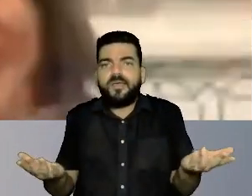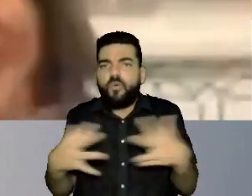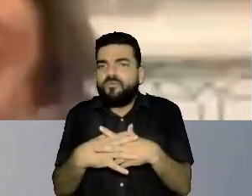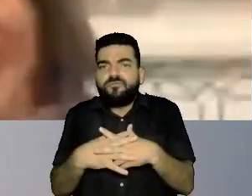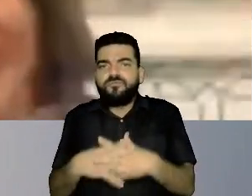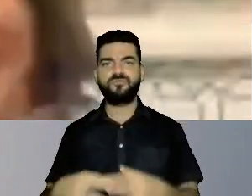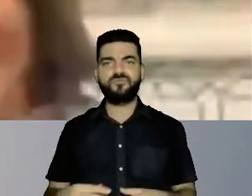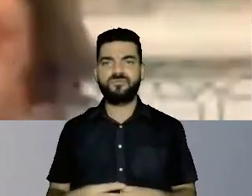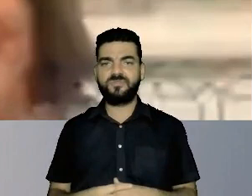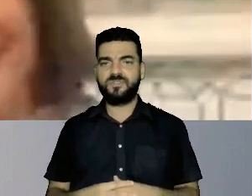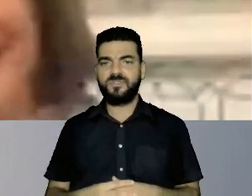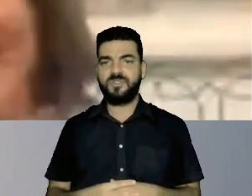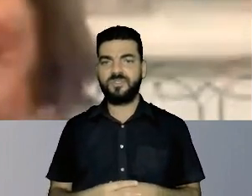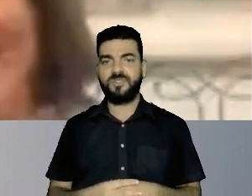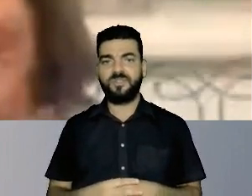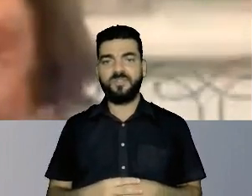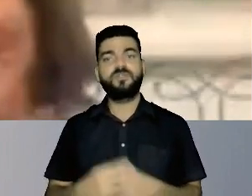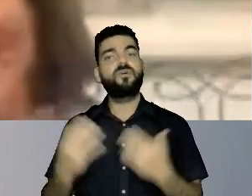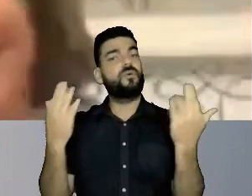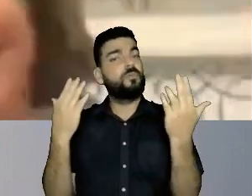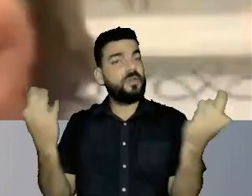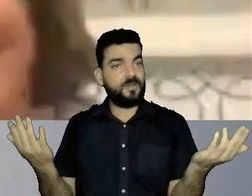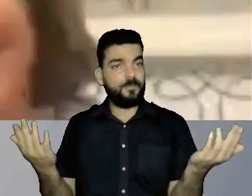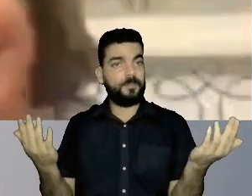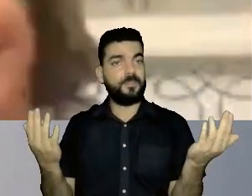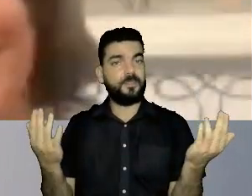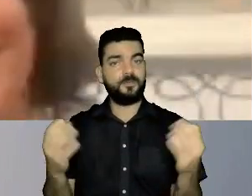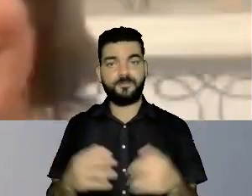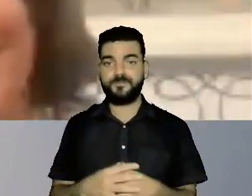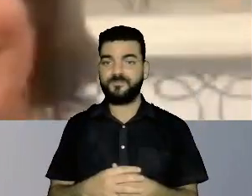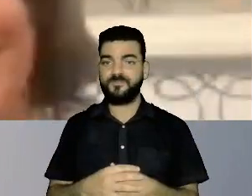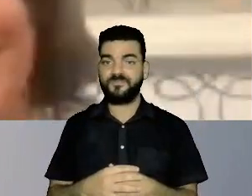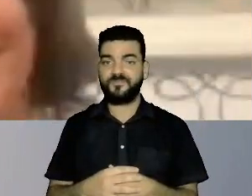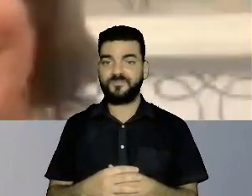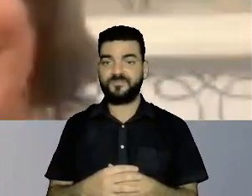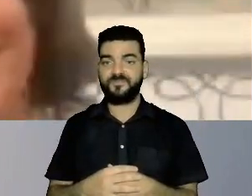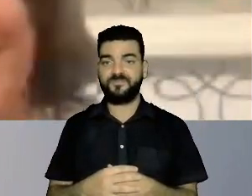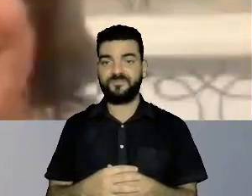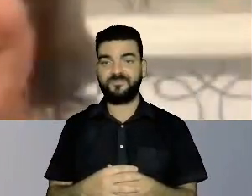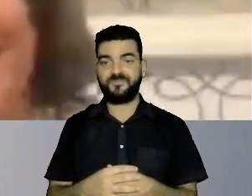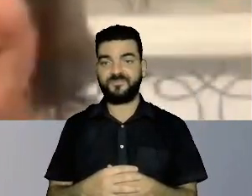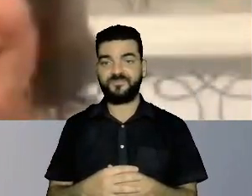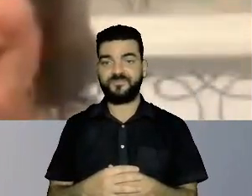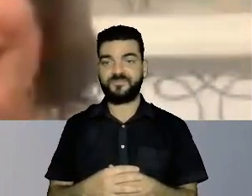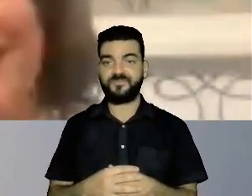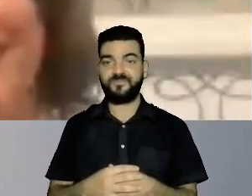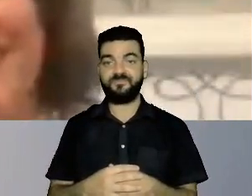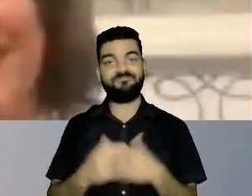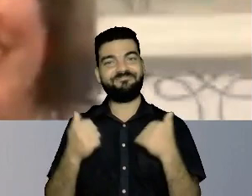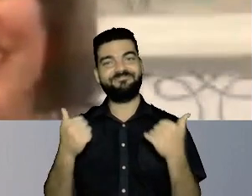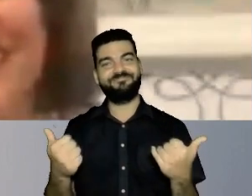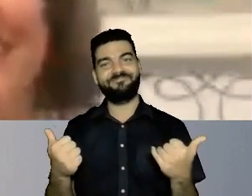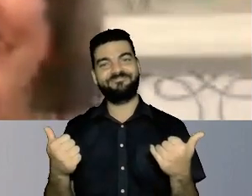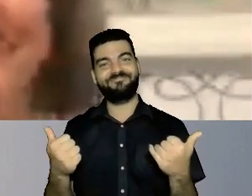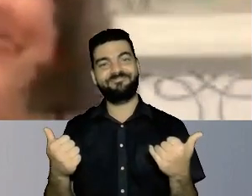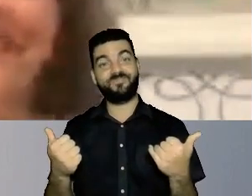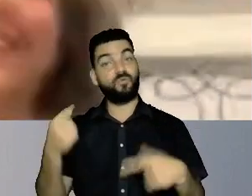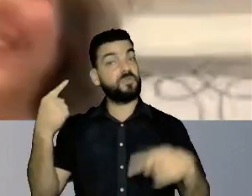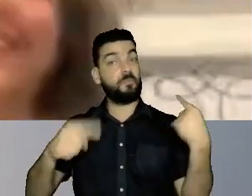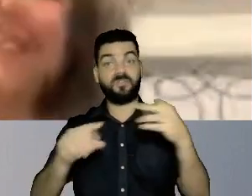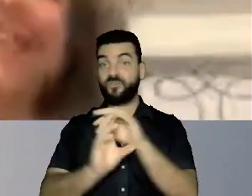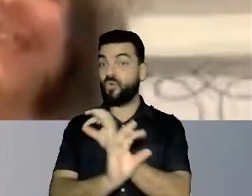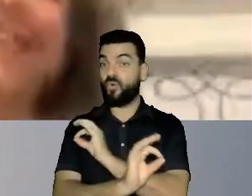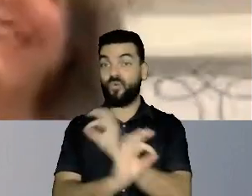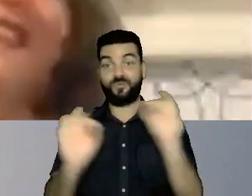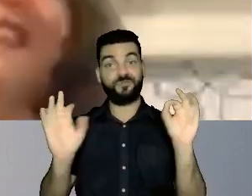brinco era um sinal de masculinidade, passou a ser um sinal de feminilidade. E que sinal é esse, né? A gente tem que olhar de perto